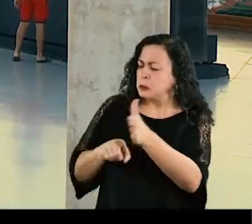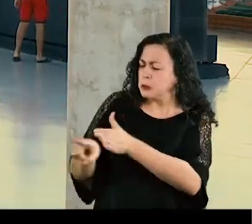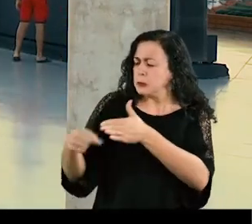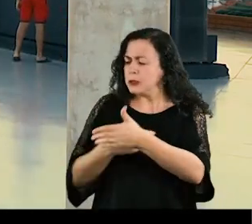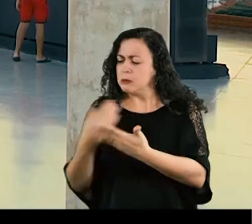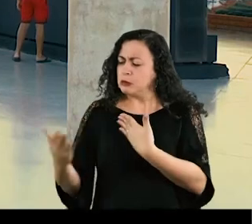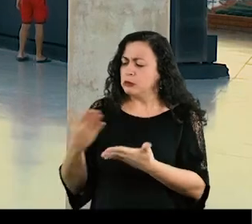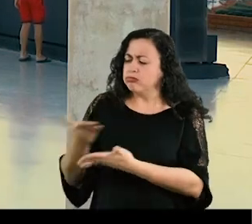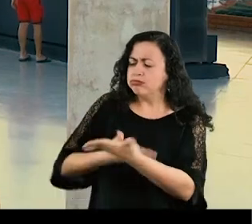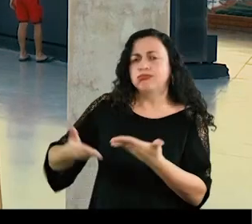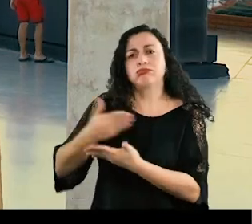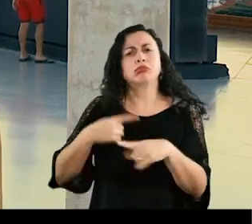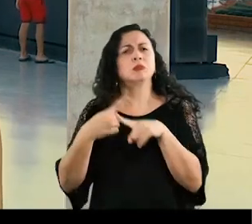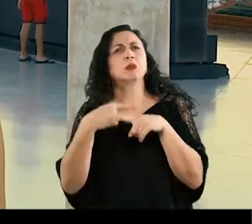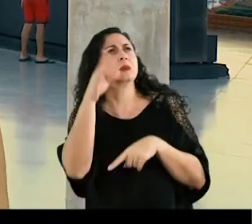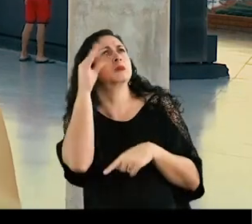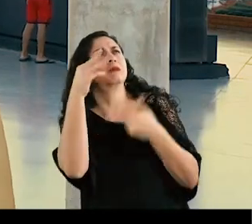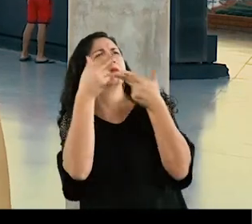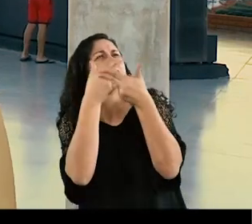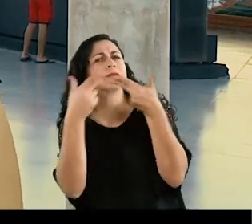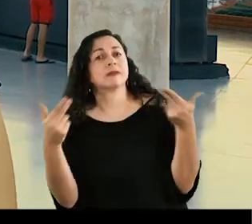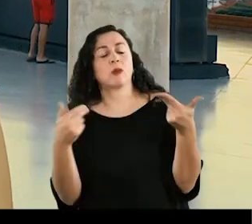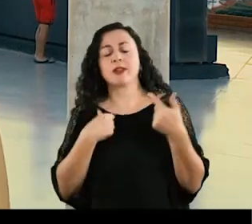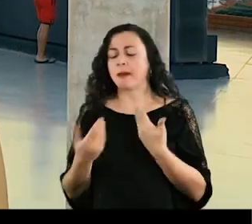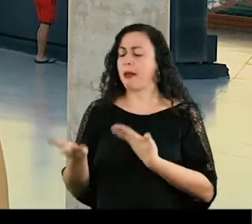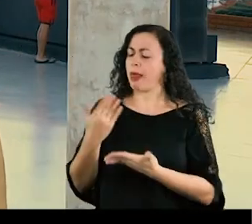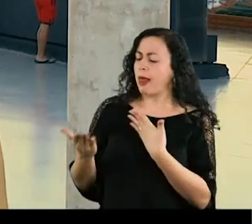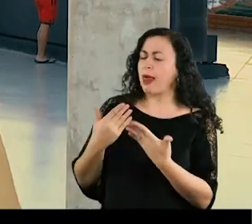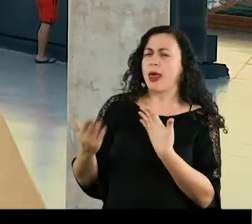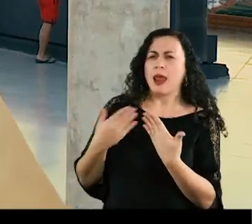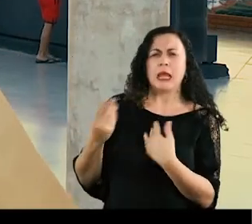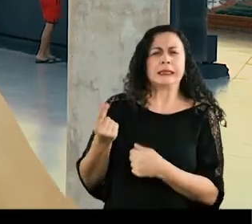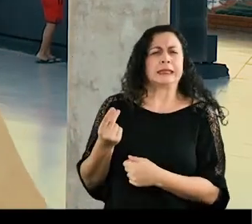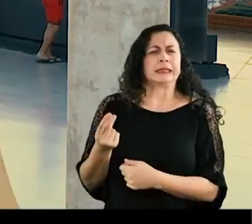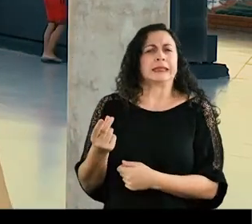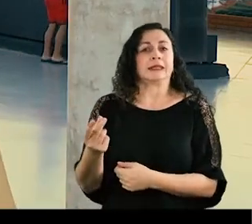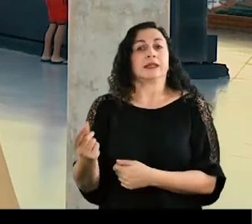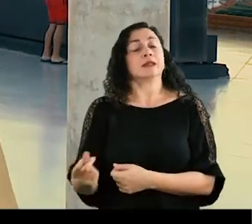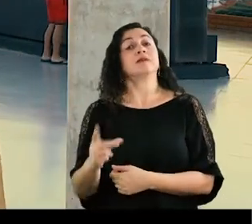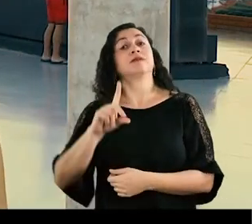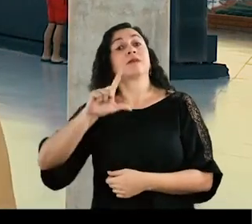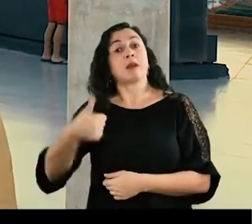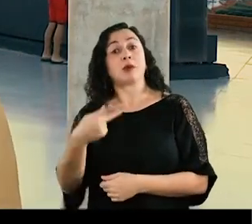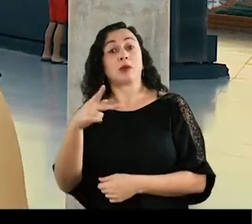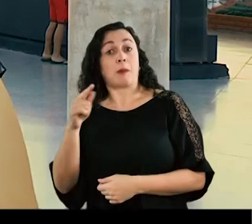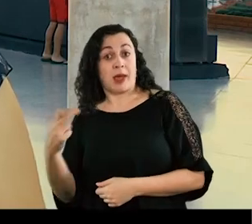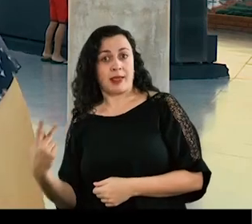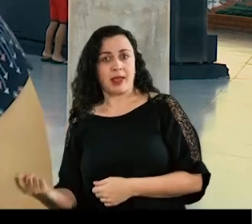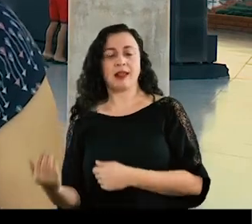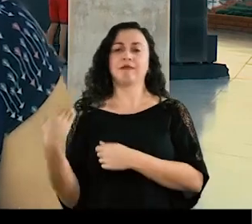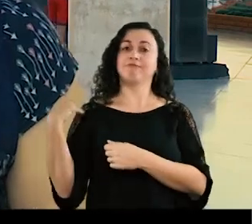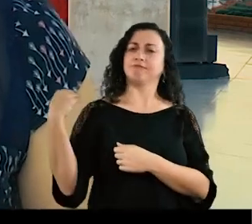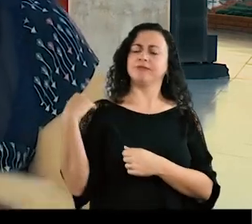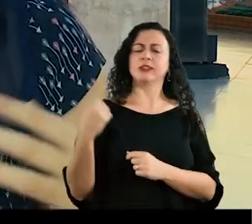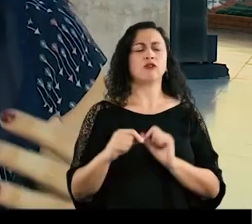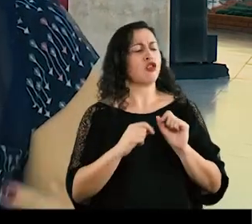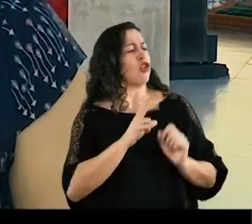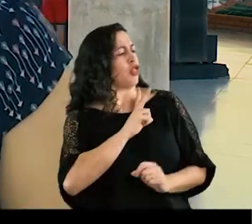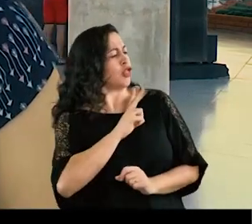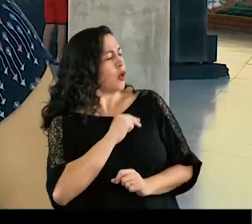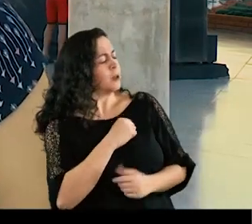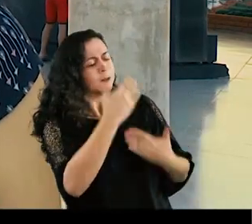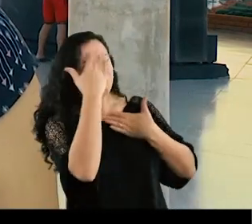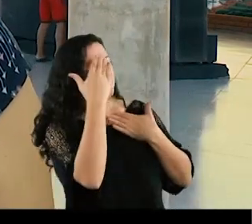desse jeito. E a gente ficou conversando durante muito tempo. Depois o pai dela veio falar comigo. Ele disse, nossa,